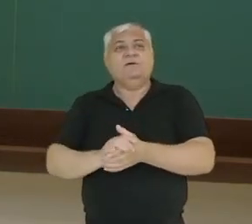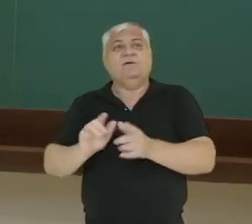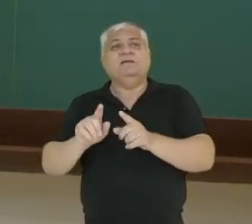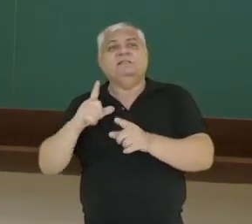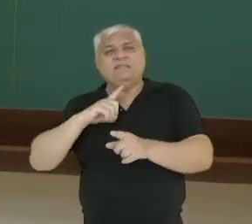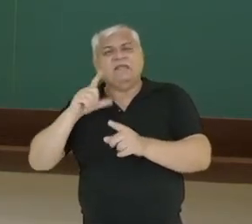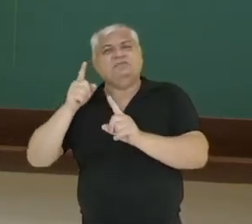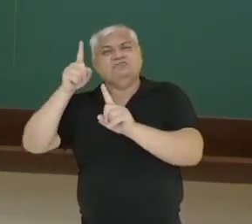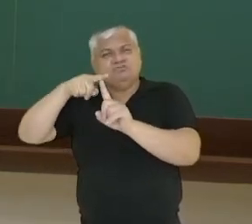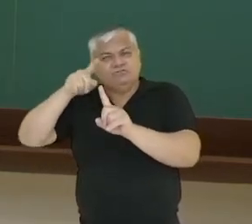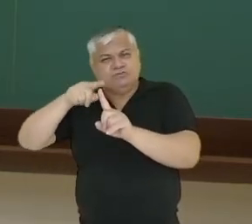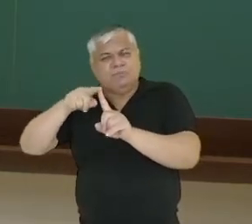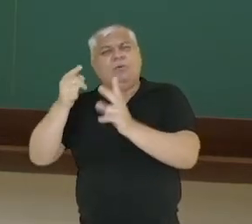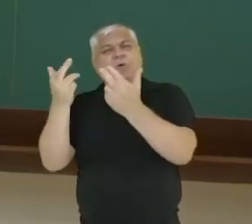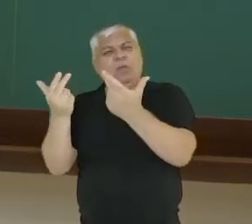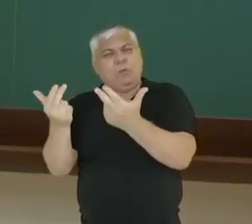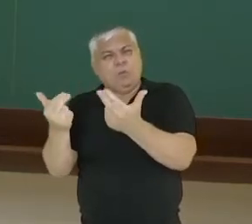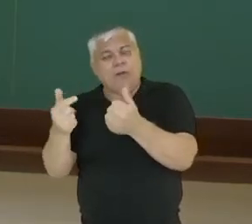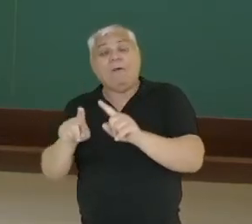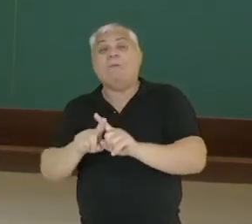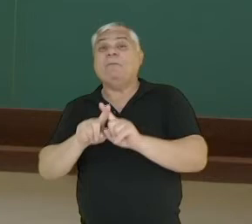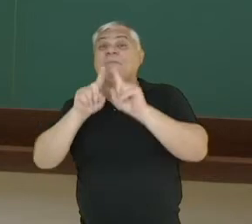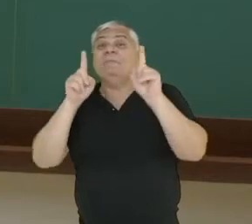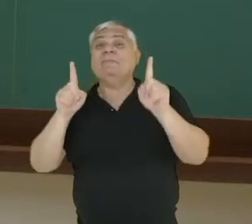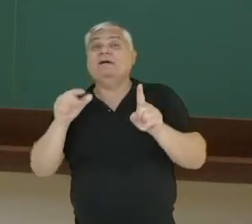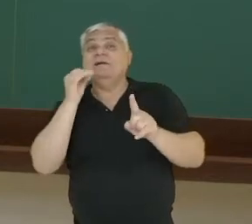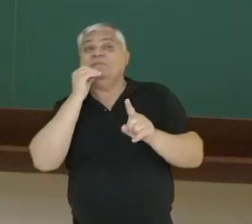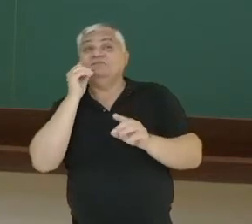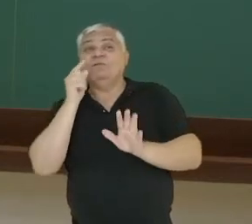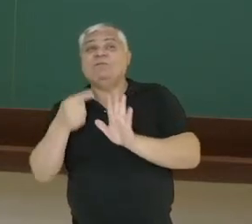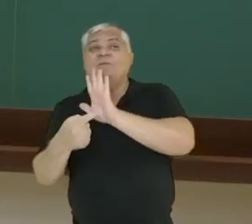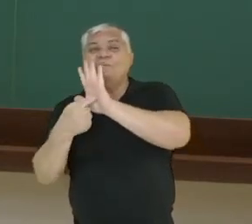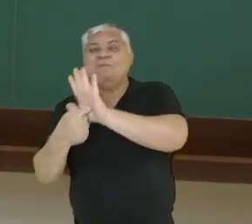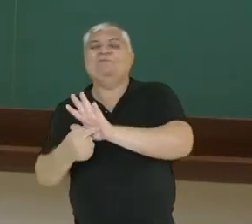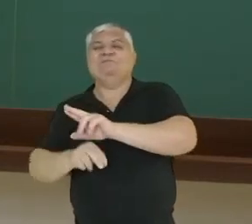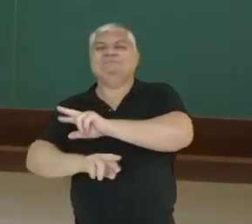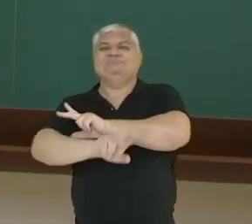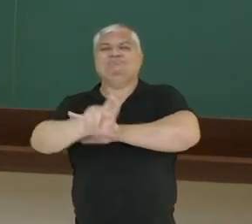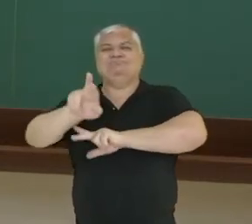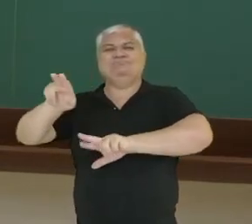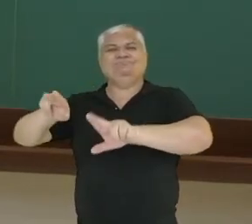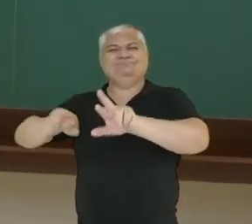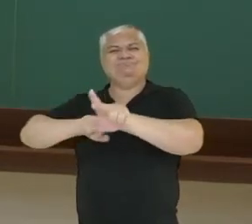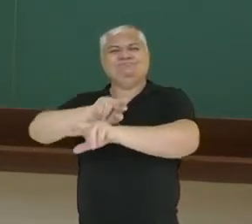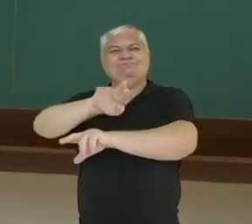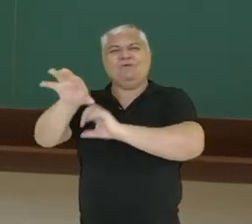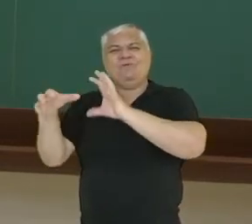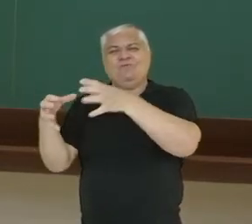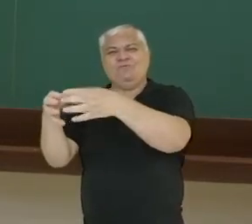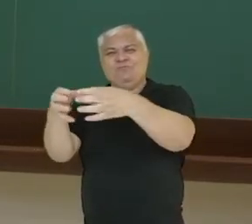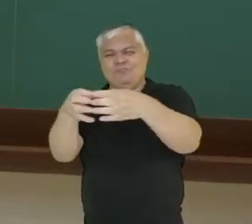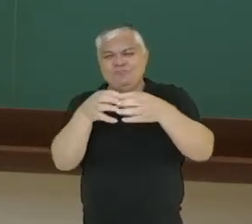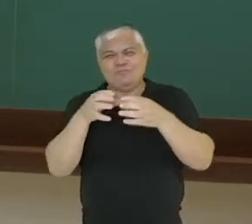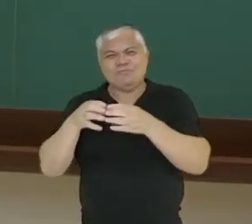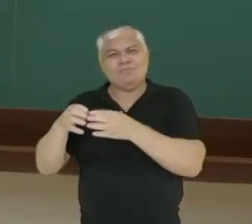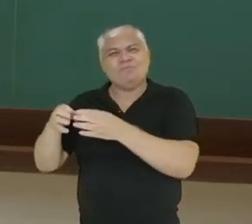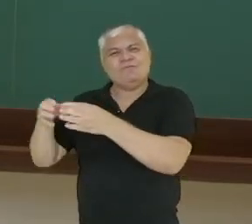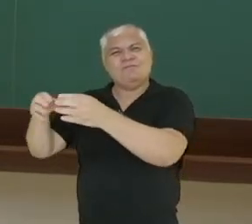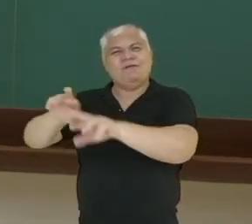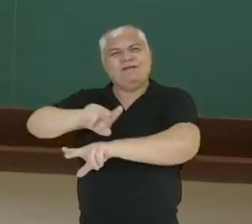têm o mesmo tipo de cadeia, mas apresentam diferença na posição de um grupo funcional, de